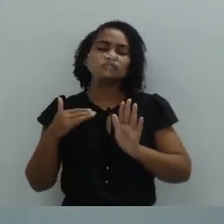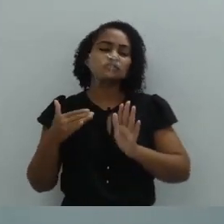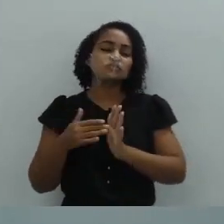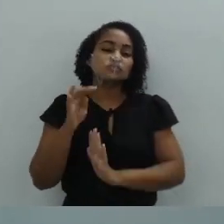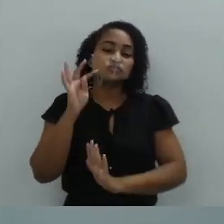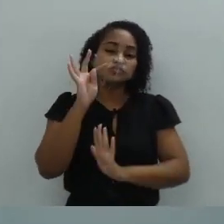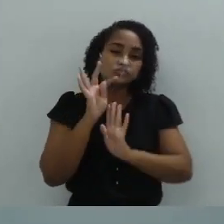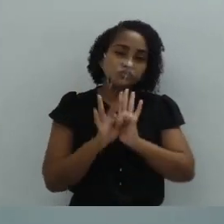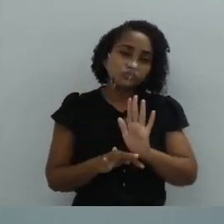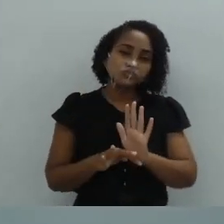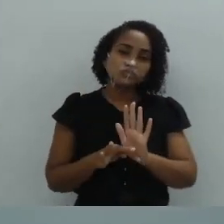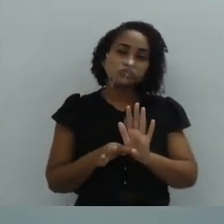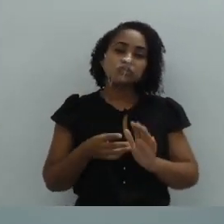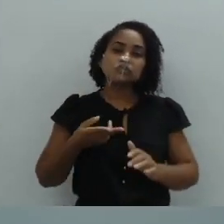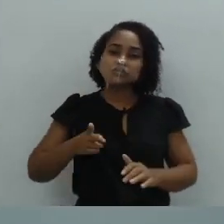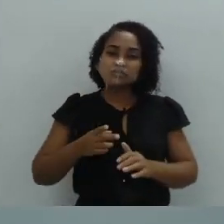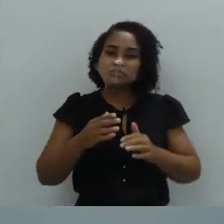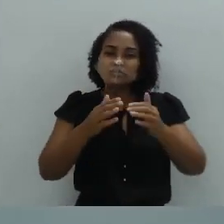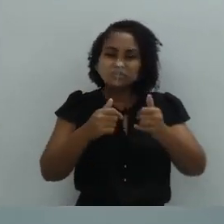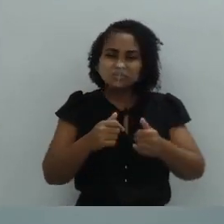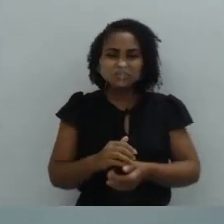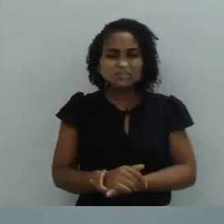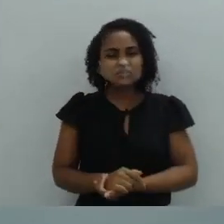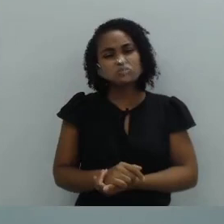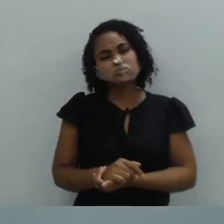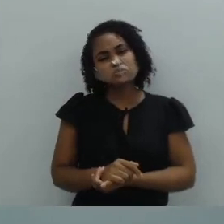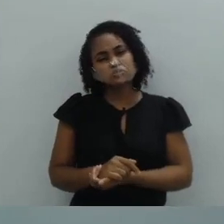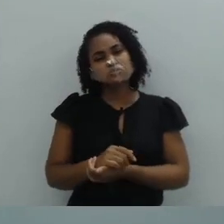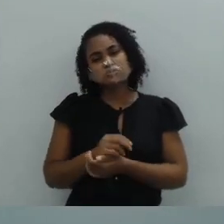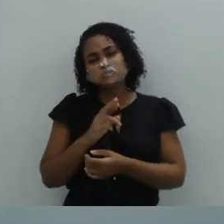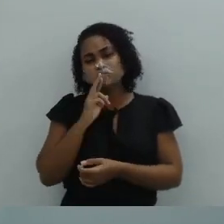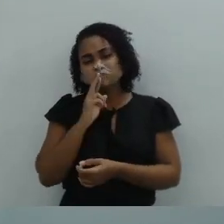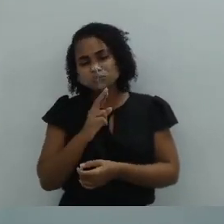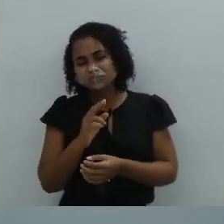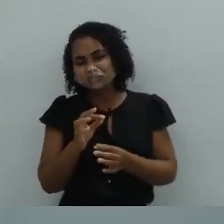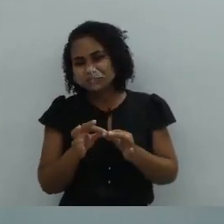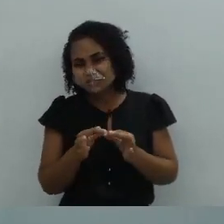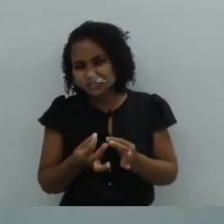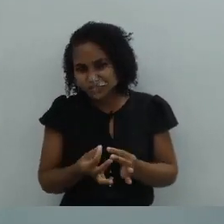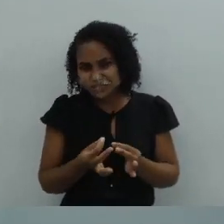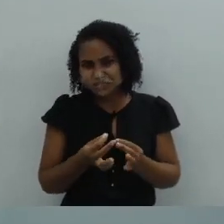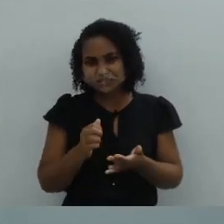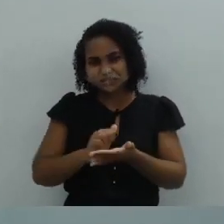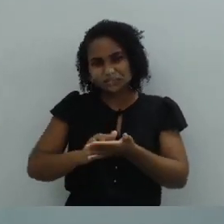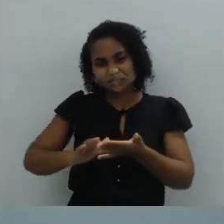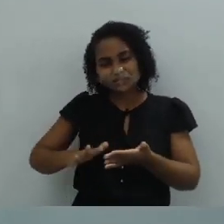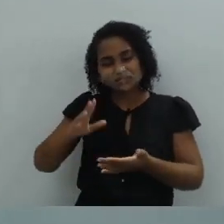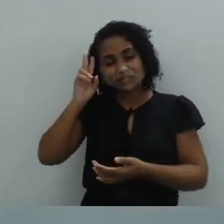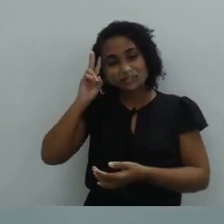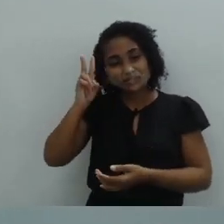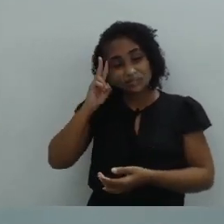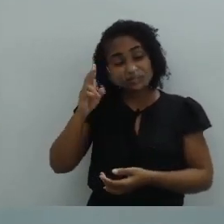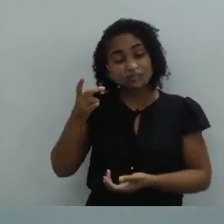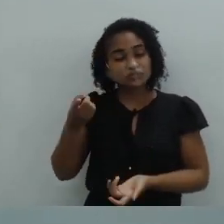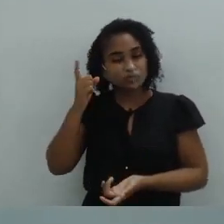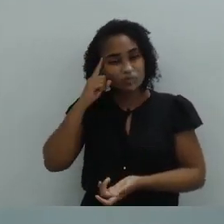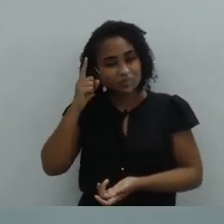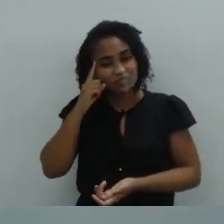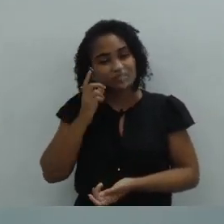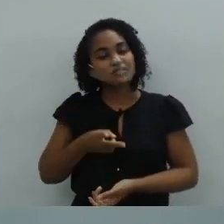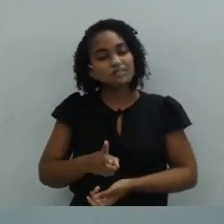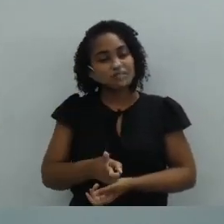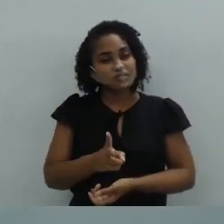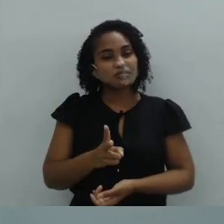vocês produzem, o professor sempre pede, né? Pode ser até uma respostinha curta na atividade do dia a dia. O professor sempre